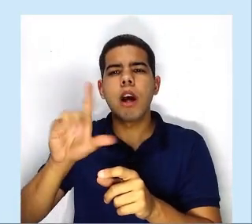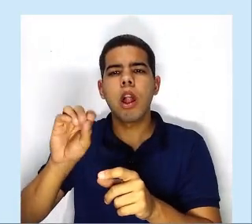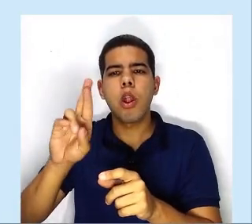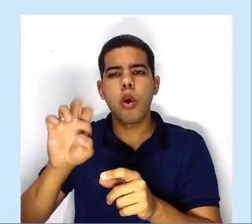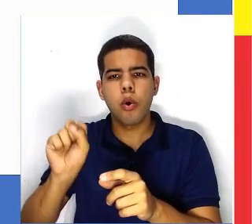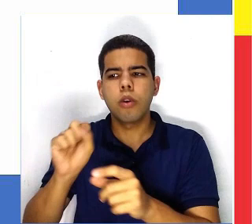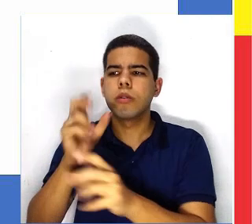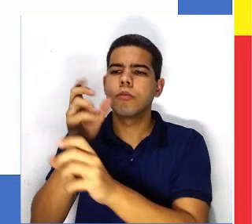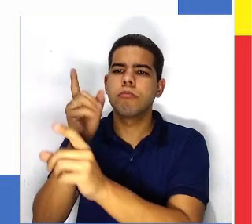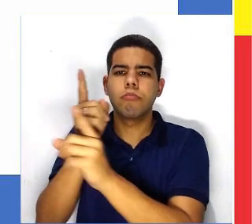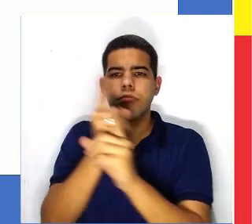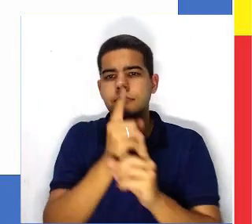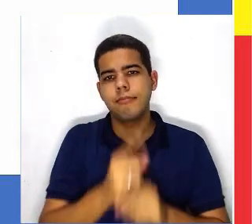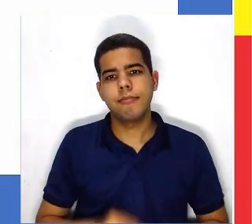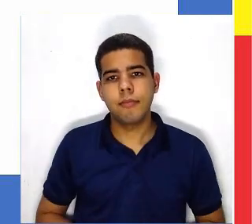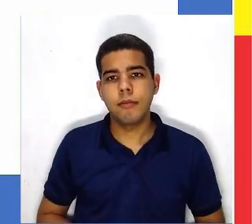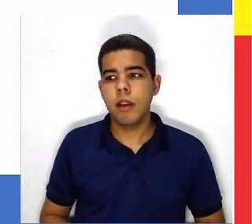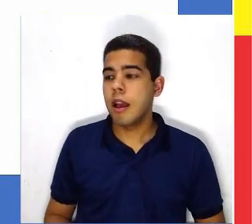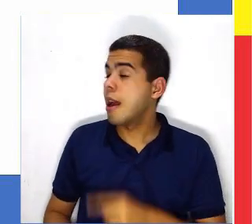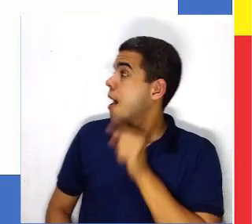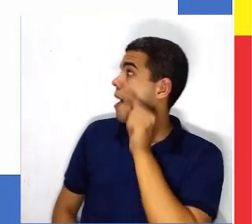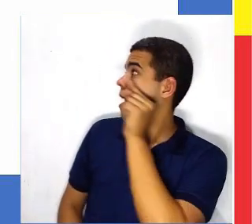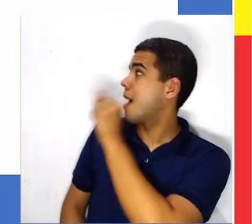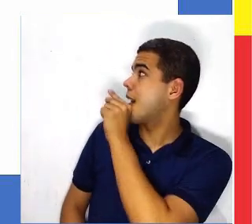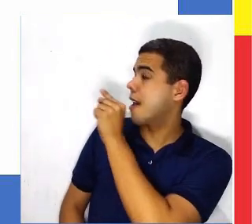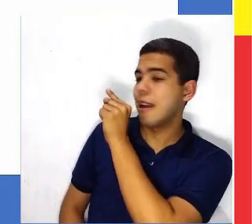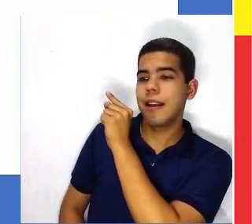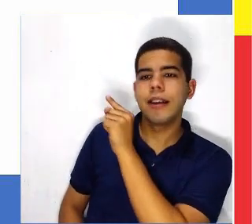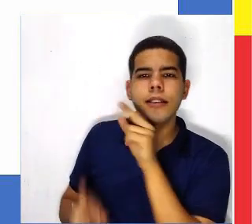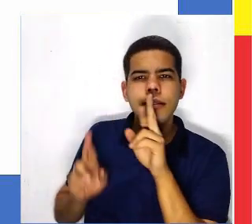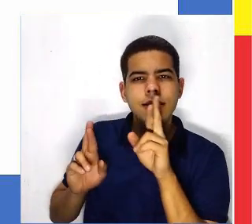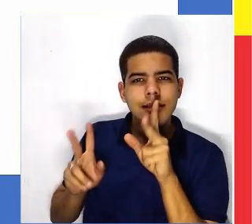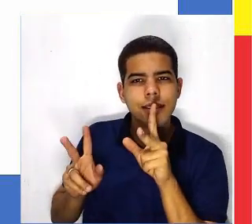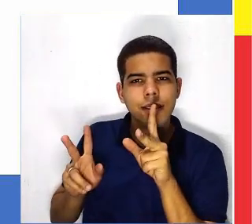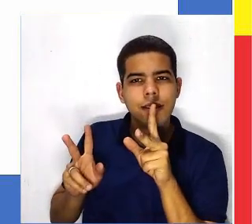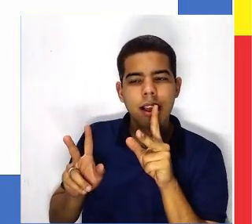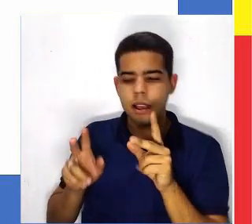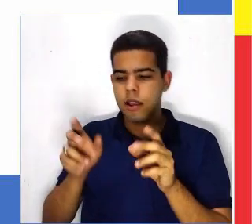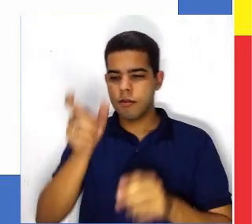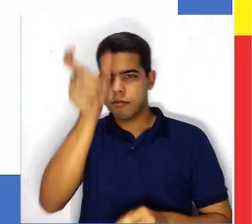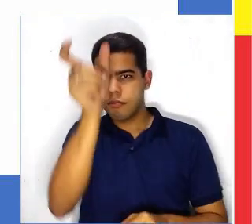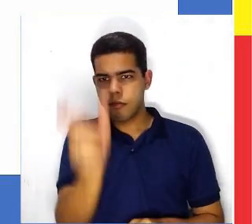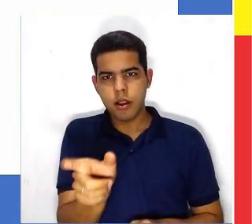de barras. Lá no gráfico de colunas, as colunas estão em